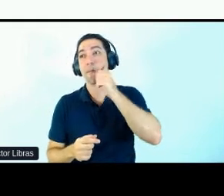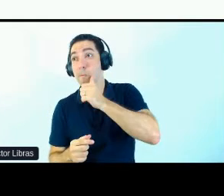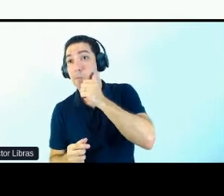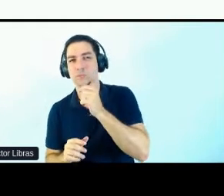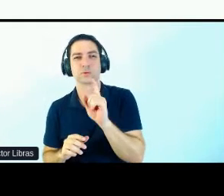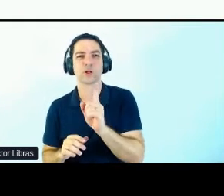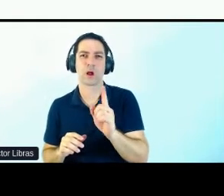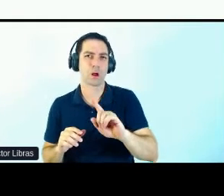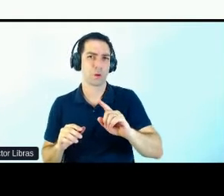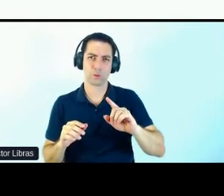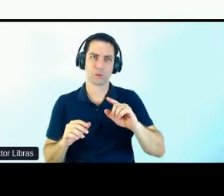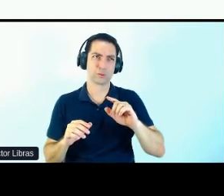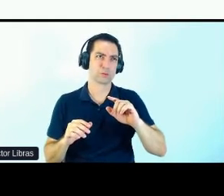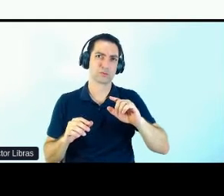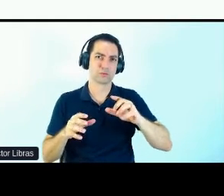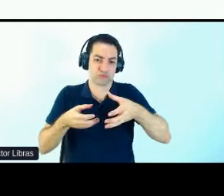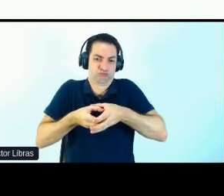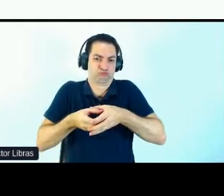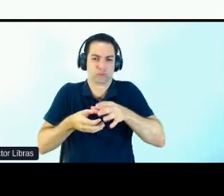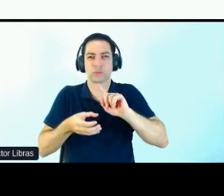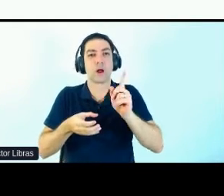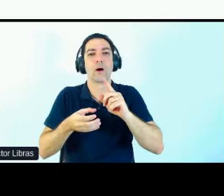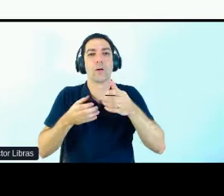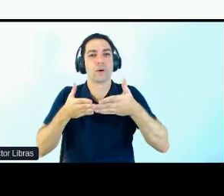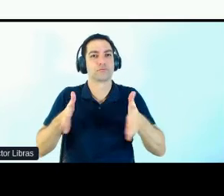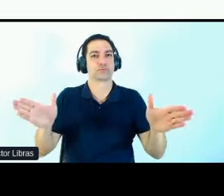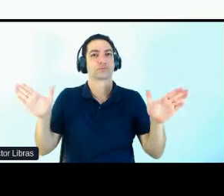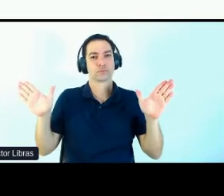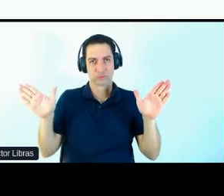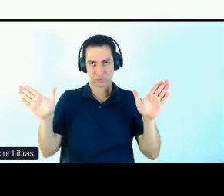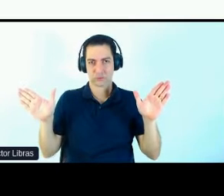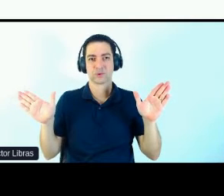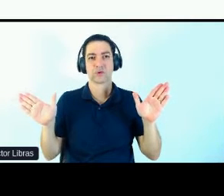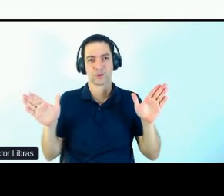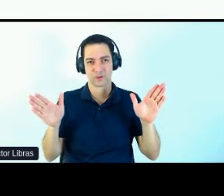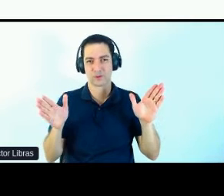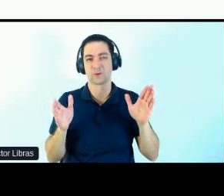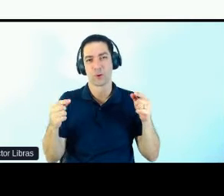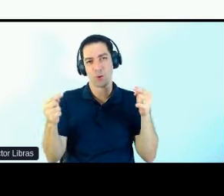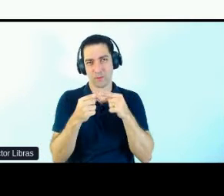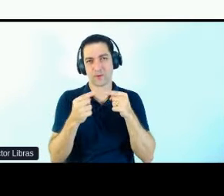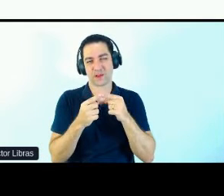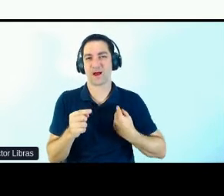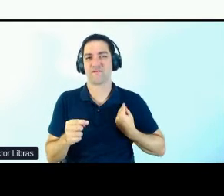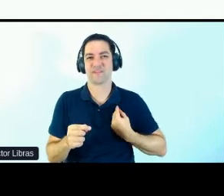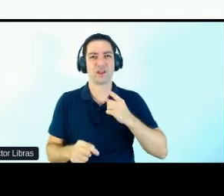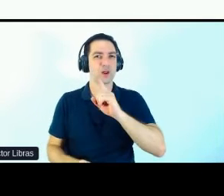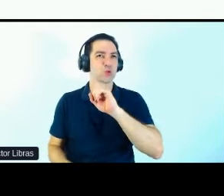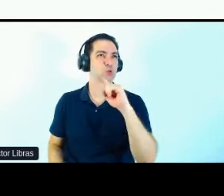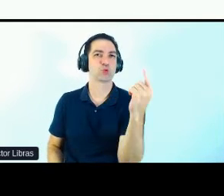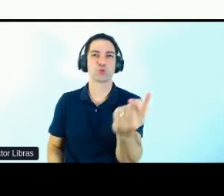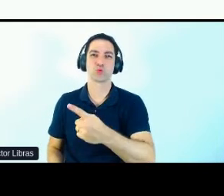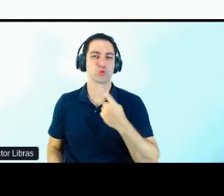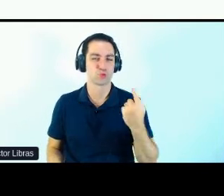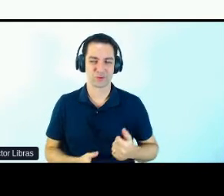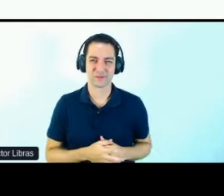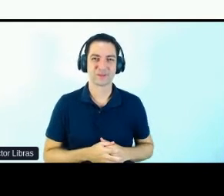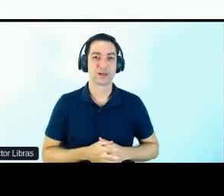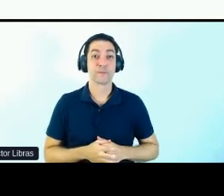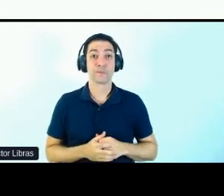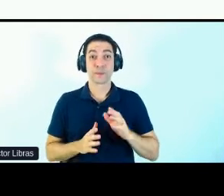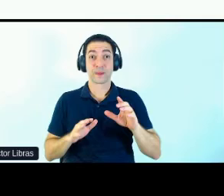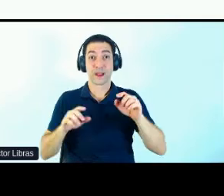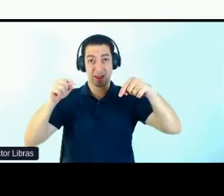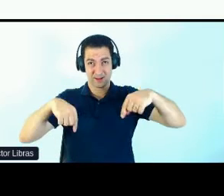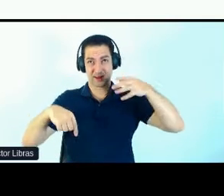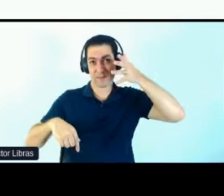perceberem. E em toda a preparação dessa palestra, a gente foi atrás aí de depoimentos, situações reais. Então, a gente conversou